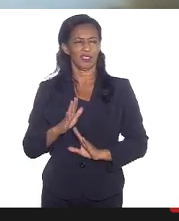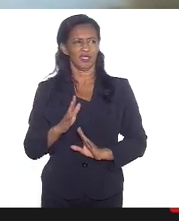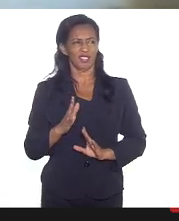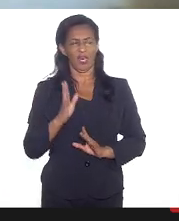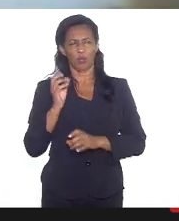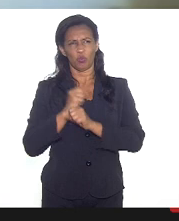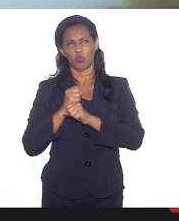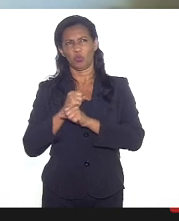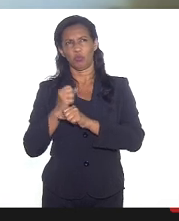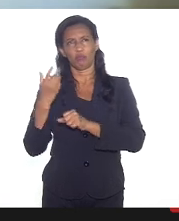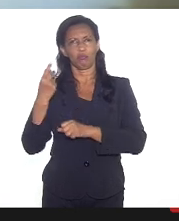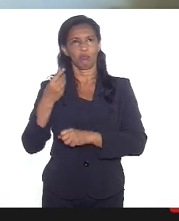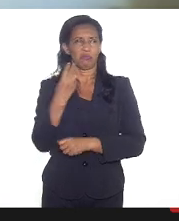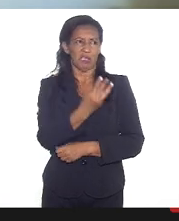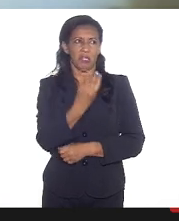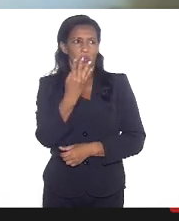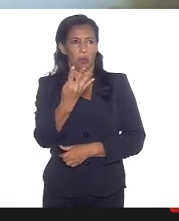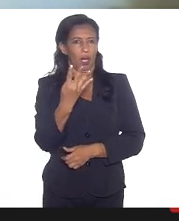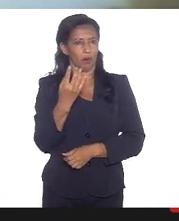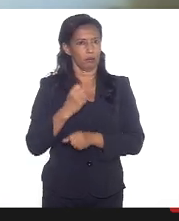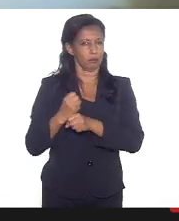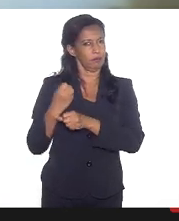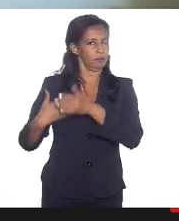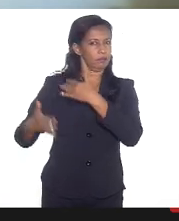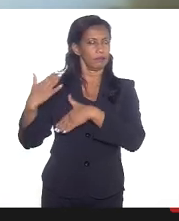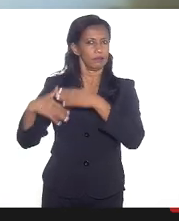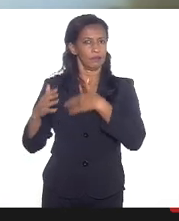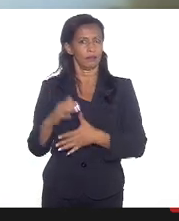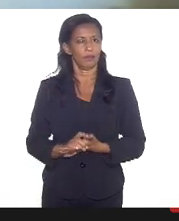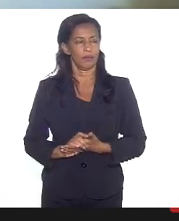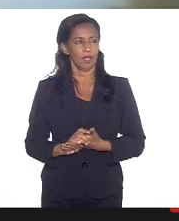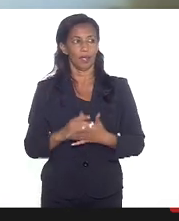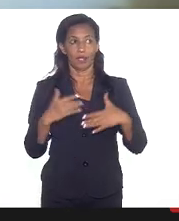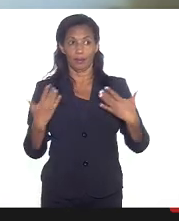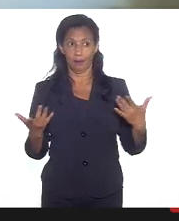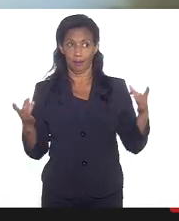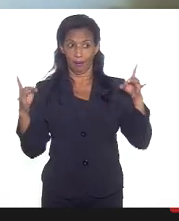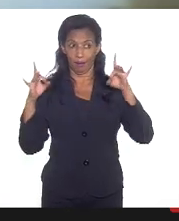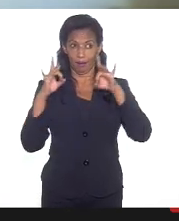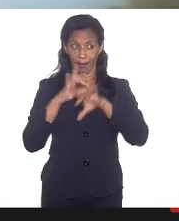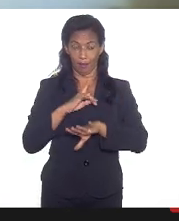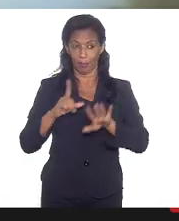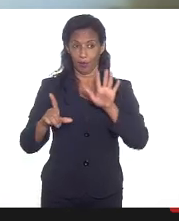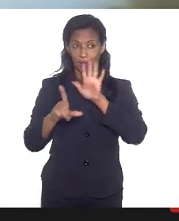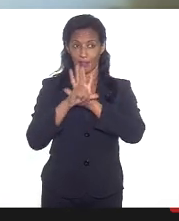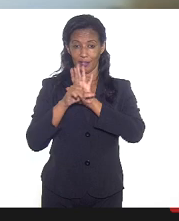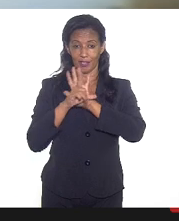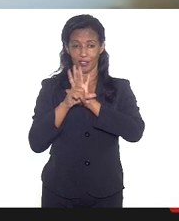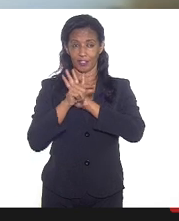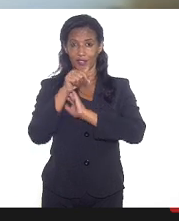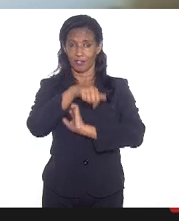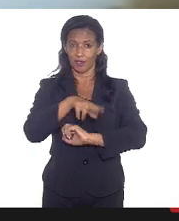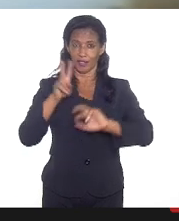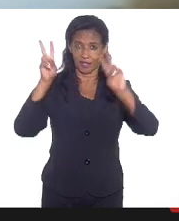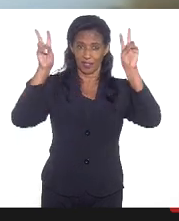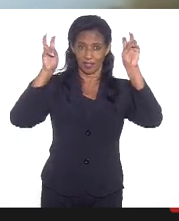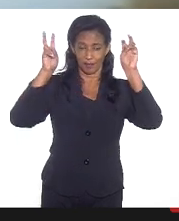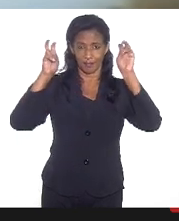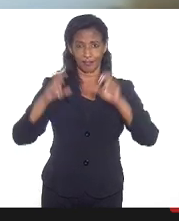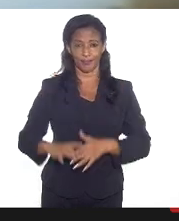muitos, 3 ou 4, e acabou a legislação sobre esse tema